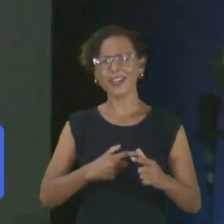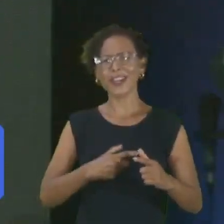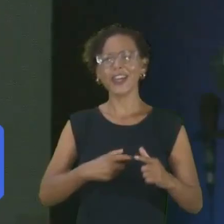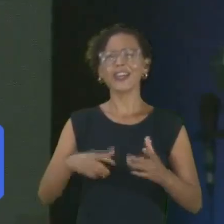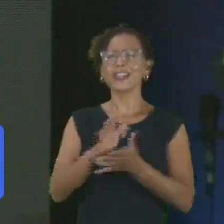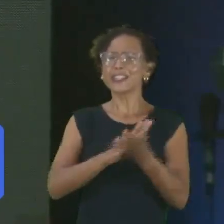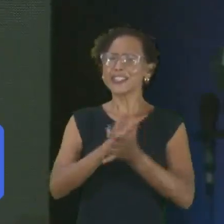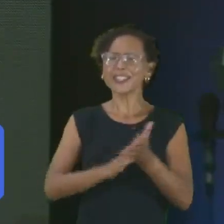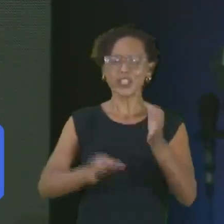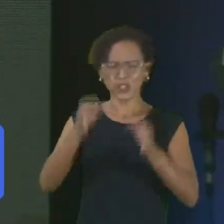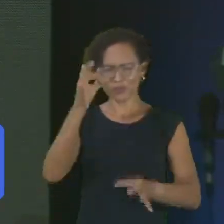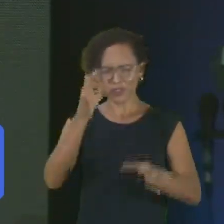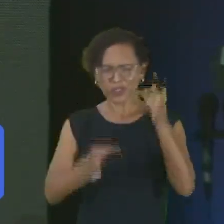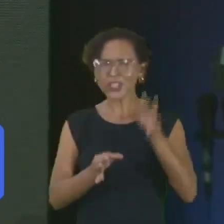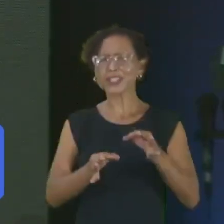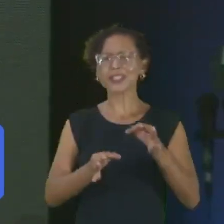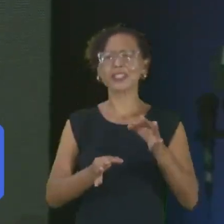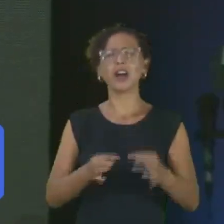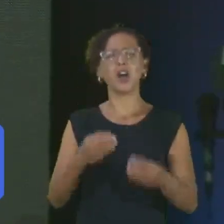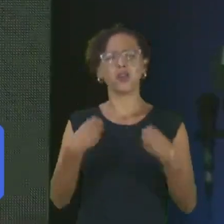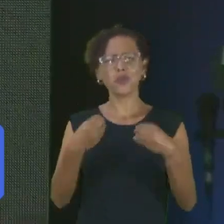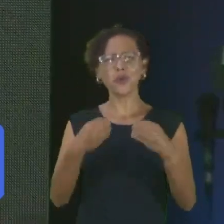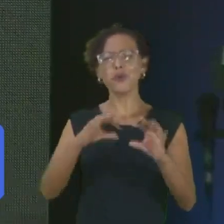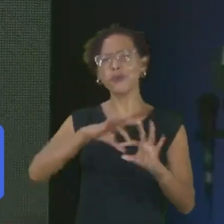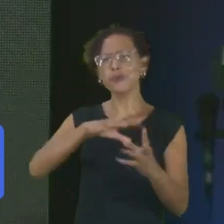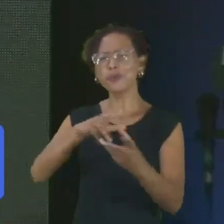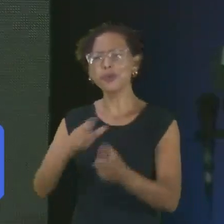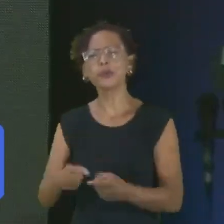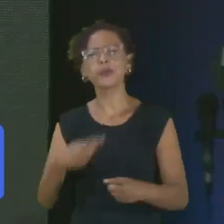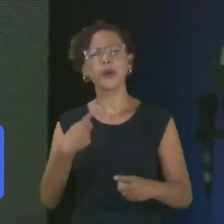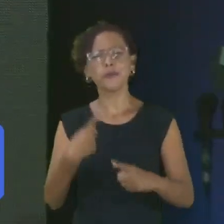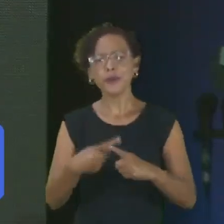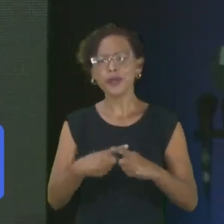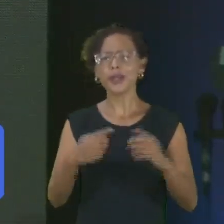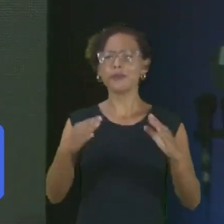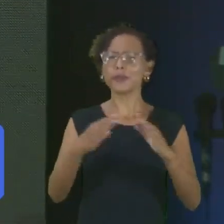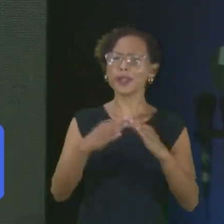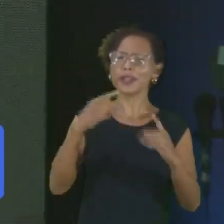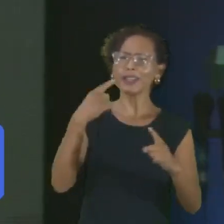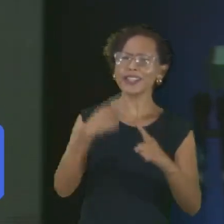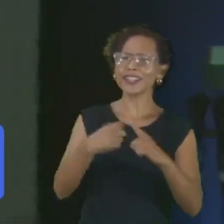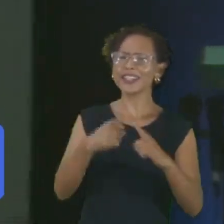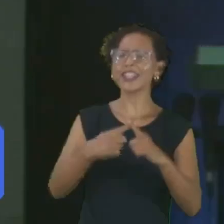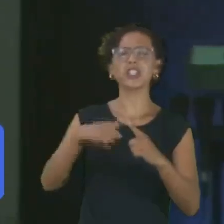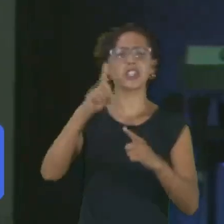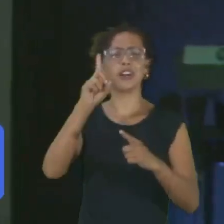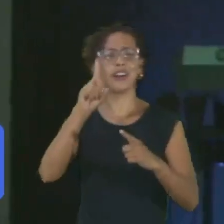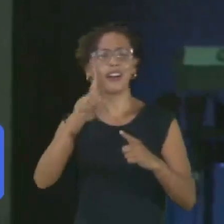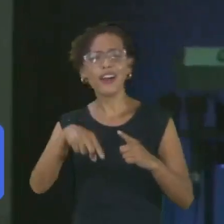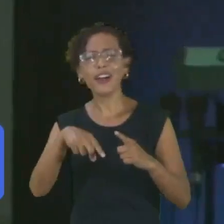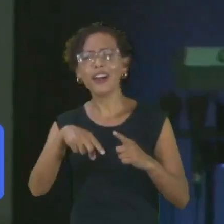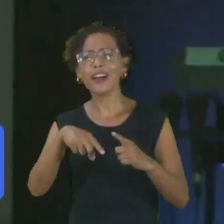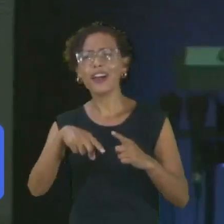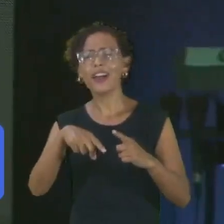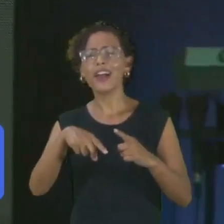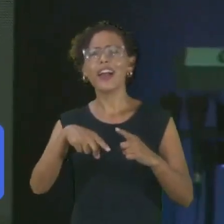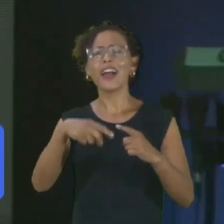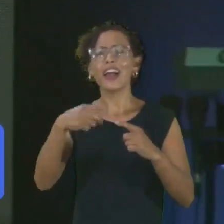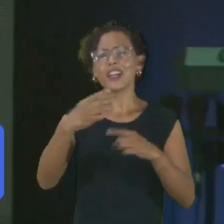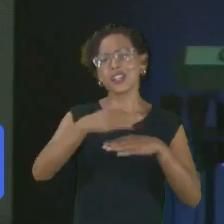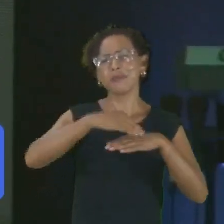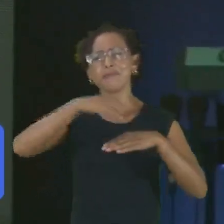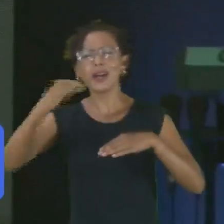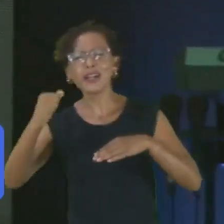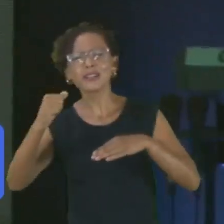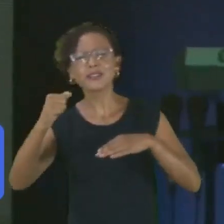do mundo. Por quê? Porque a igreja é eclésia. O que é eclésia? A palavra eclésia é chamados para